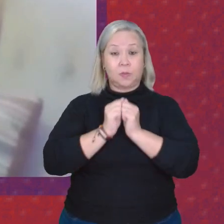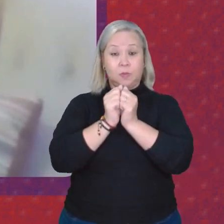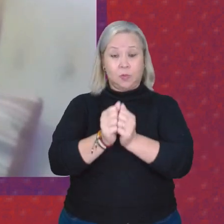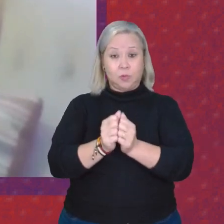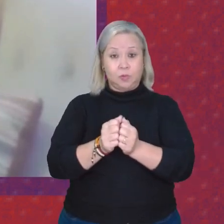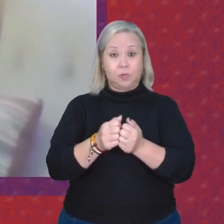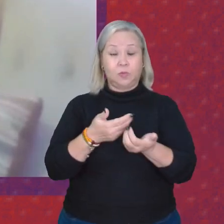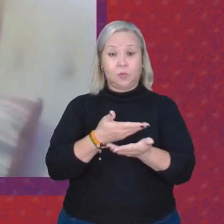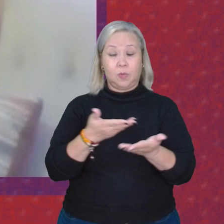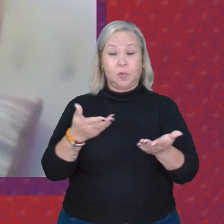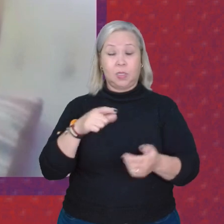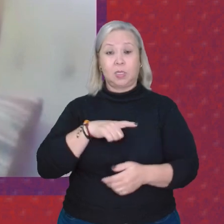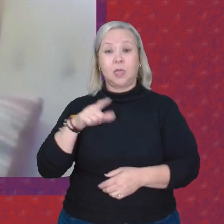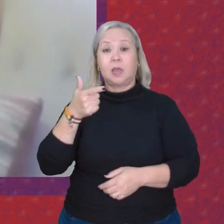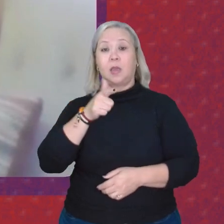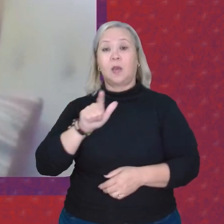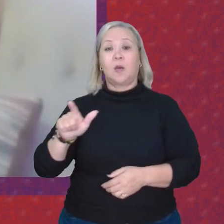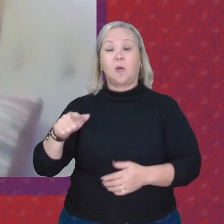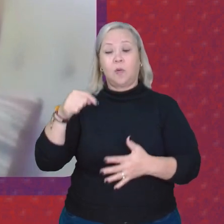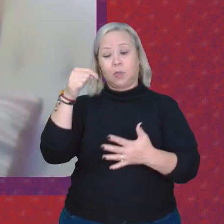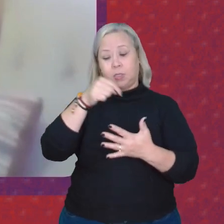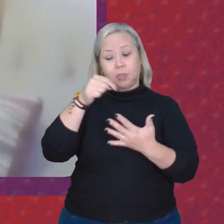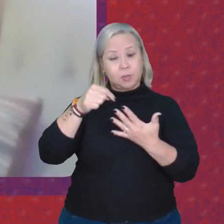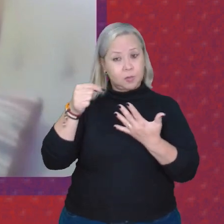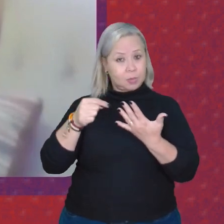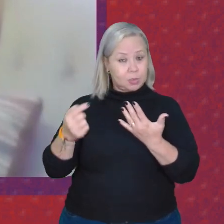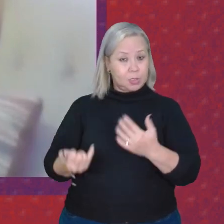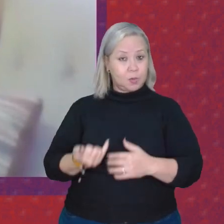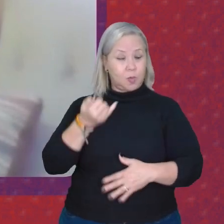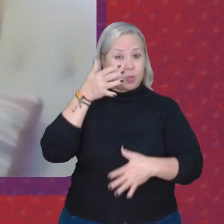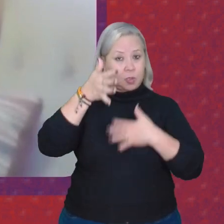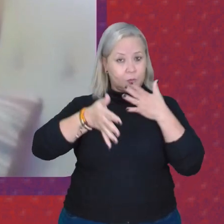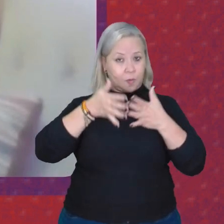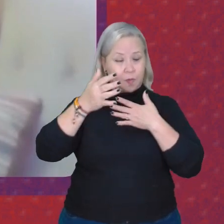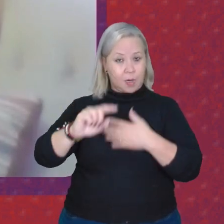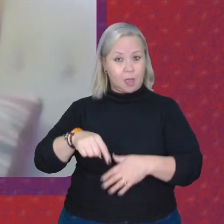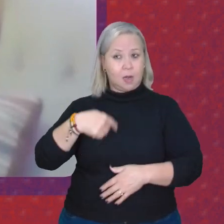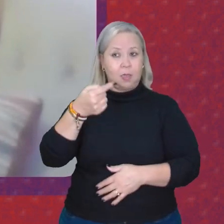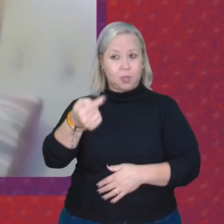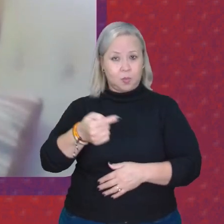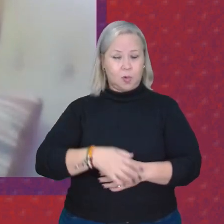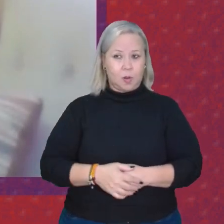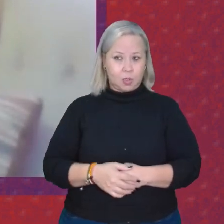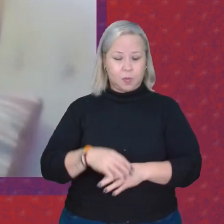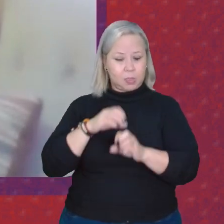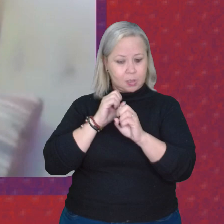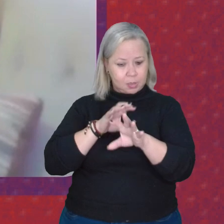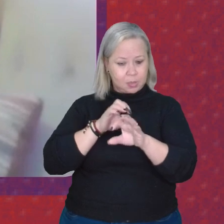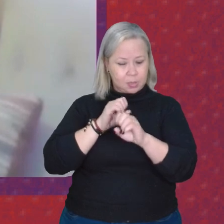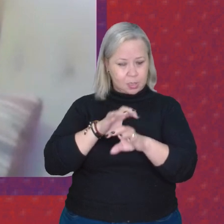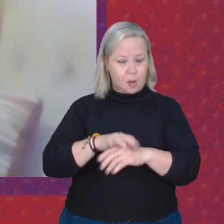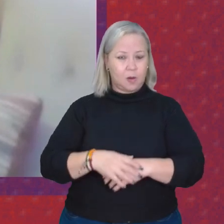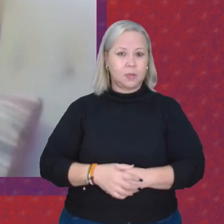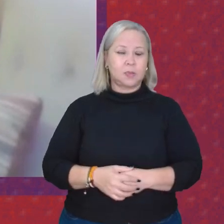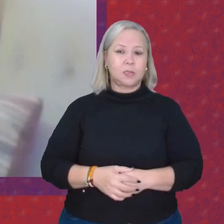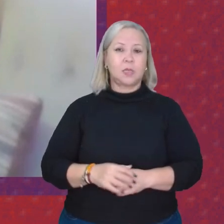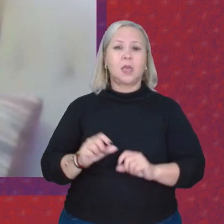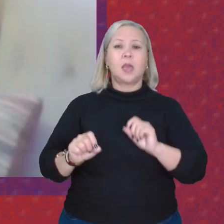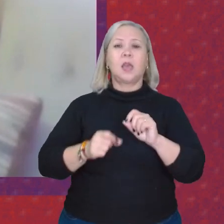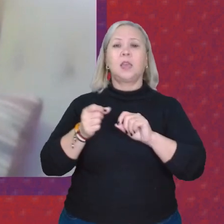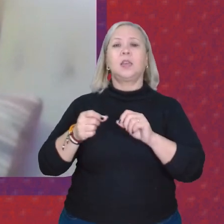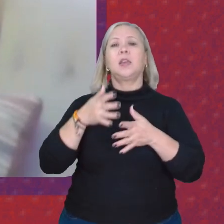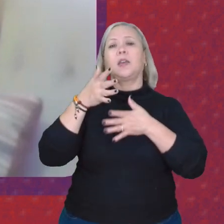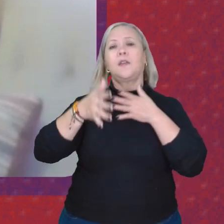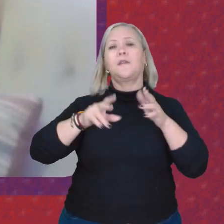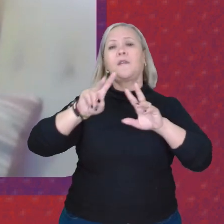isso, tem outras medidas importantes que eu vou falar nas próximas aulas, né, que diz